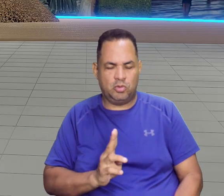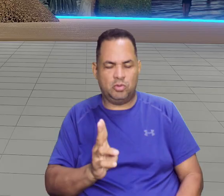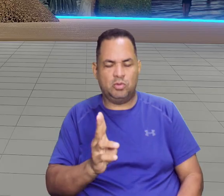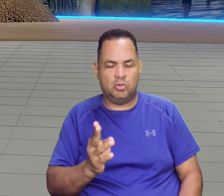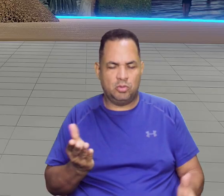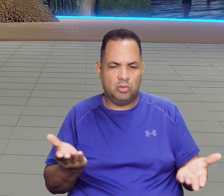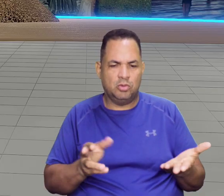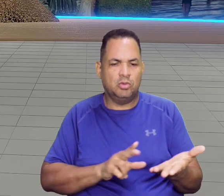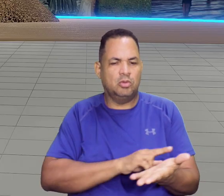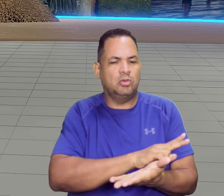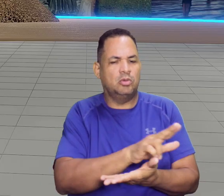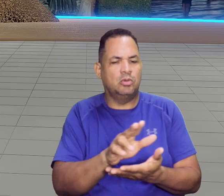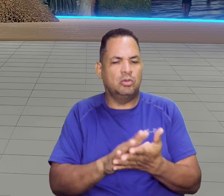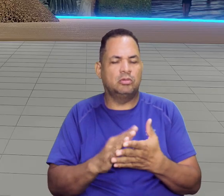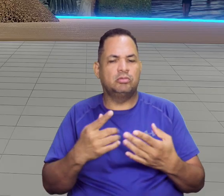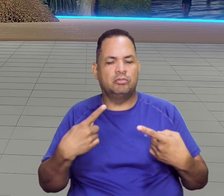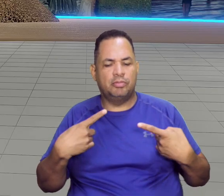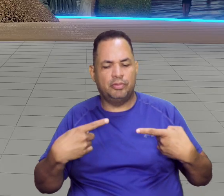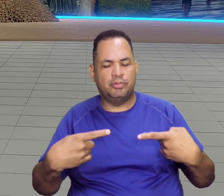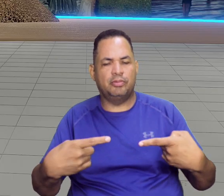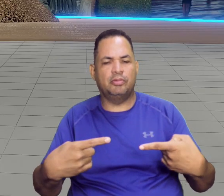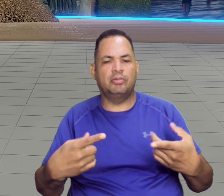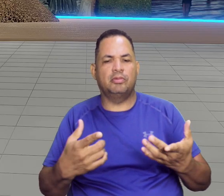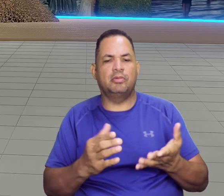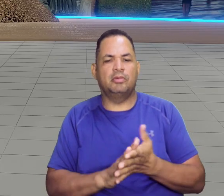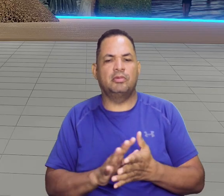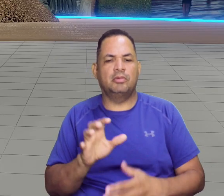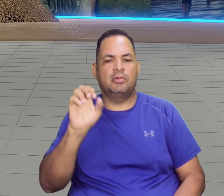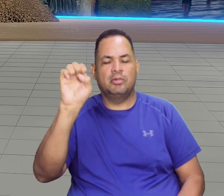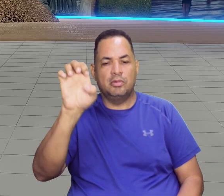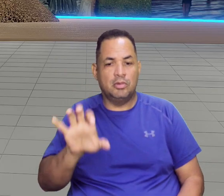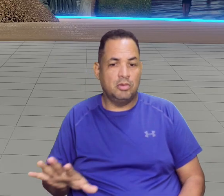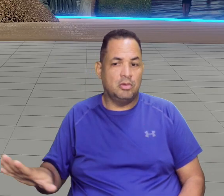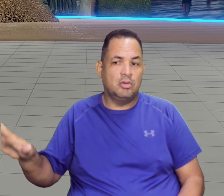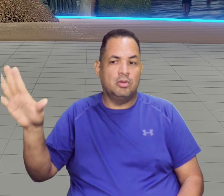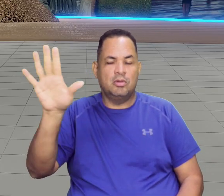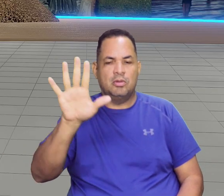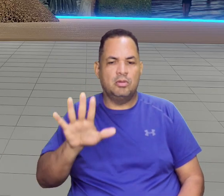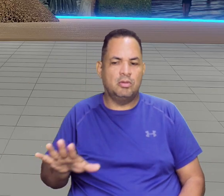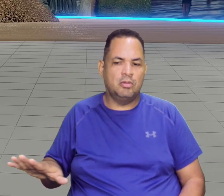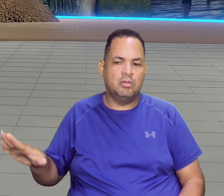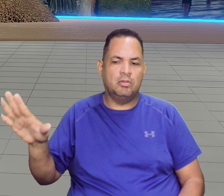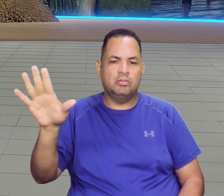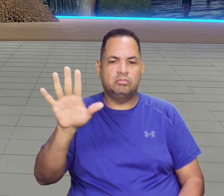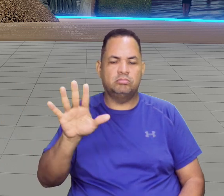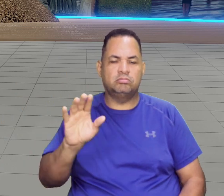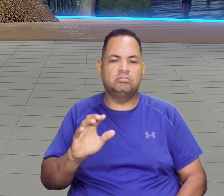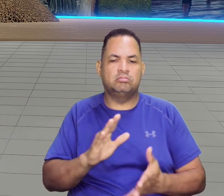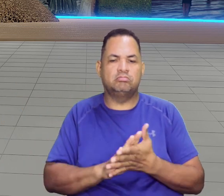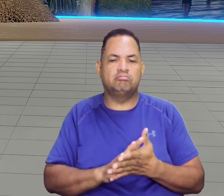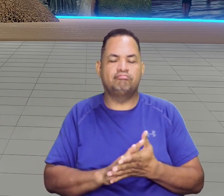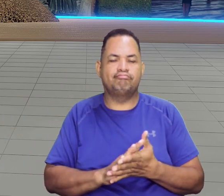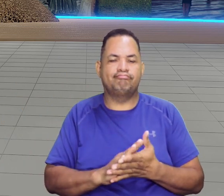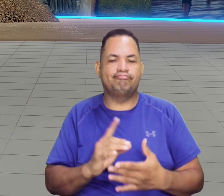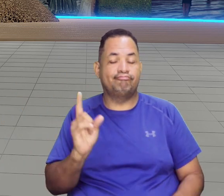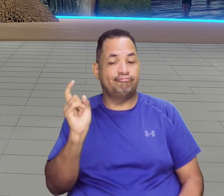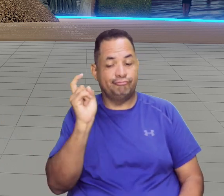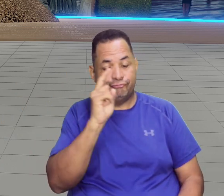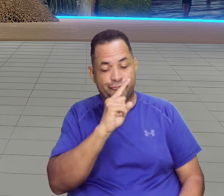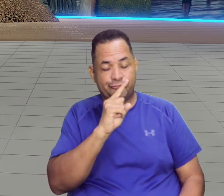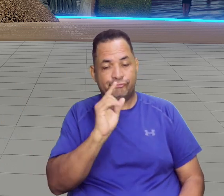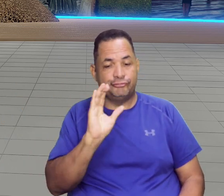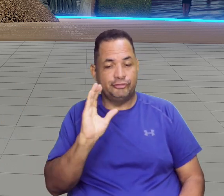hoje, com vários conflitos no continente inteiro. Conflitos esses que estão longe de serem